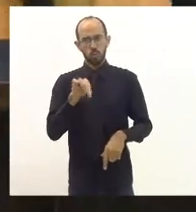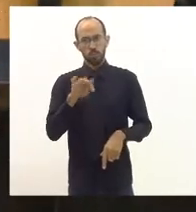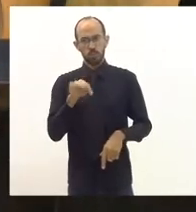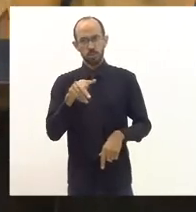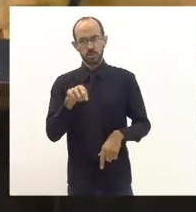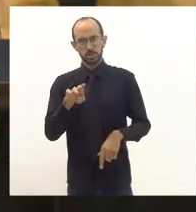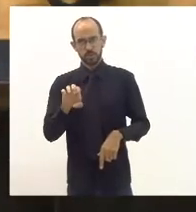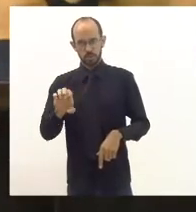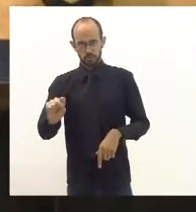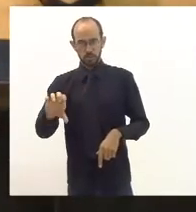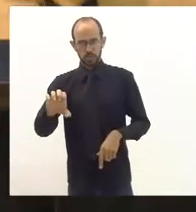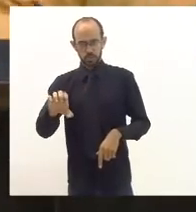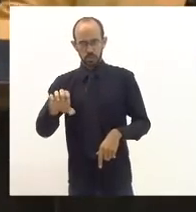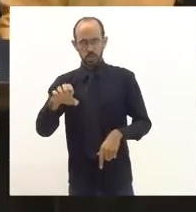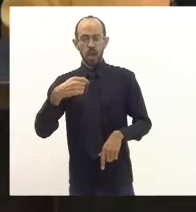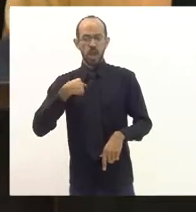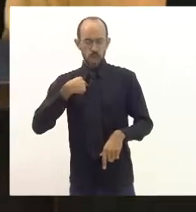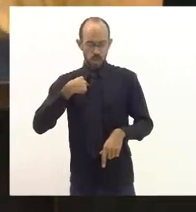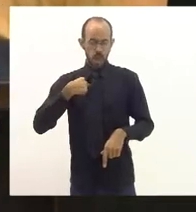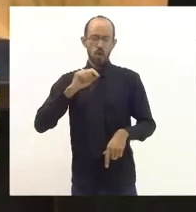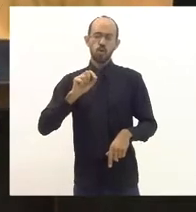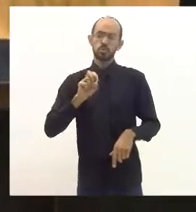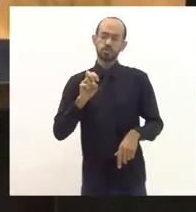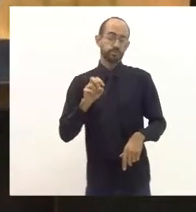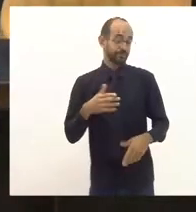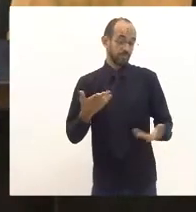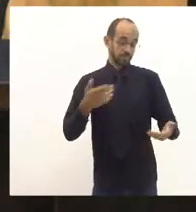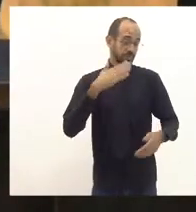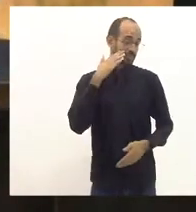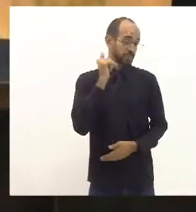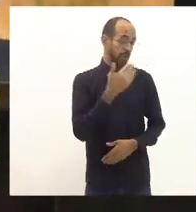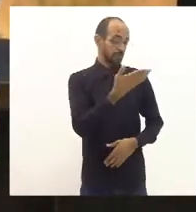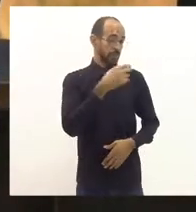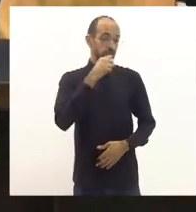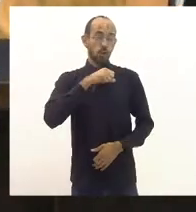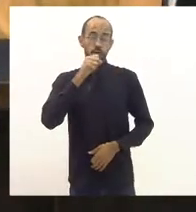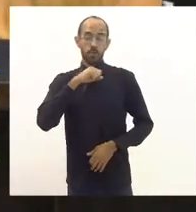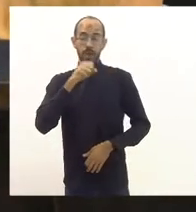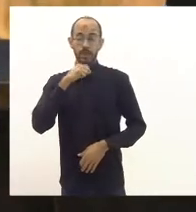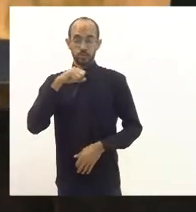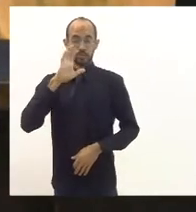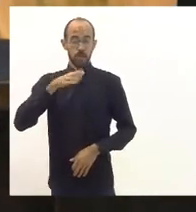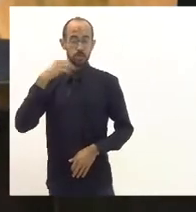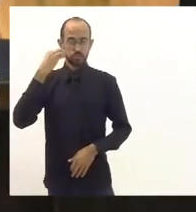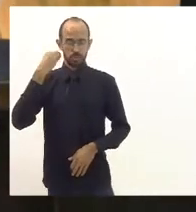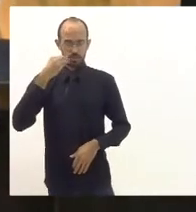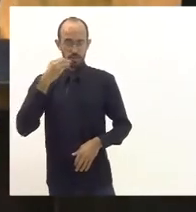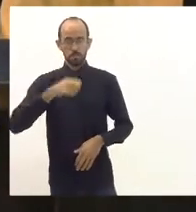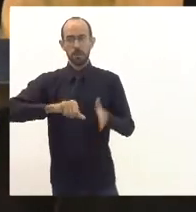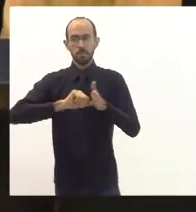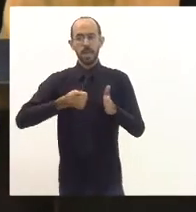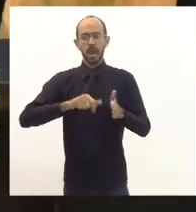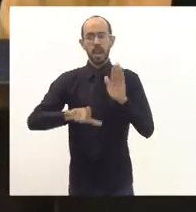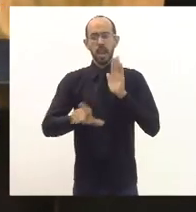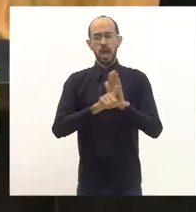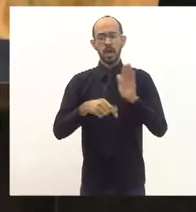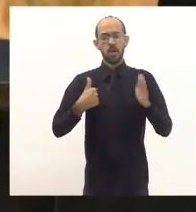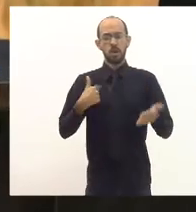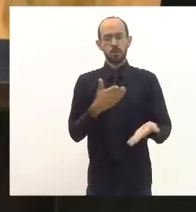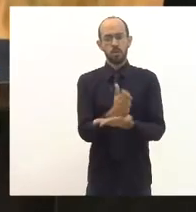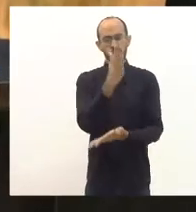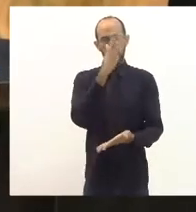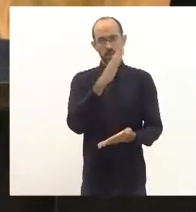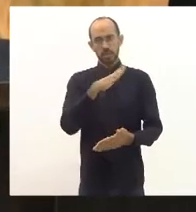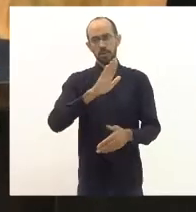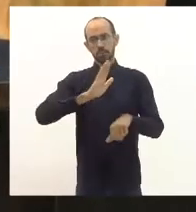são Tiranossauros Rex, né, como vocês perceberam. A primeira lei que eu aprovei na minha vida, tem mais de